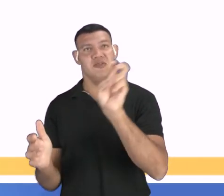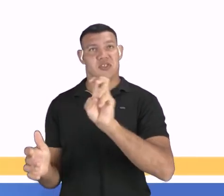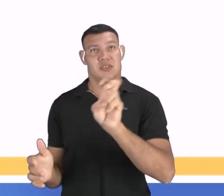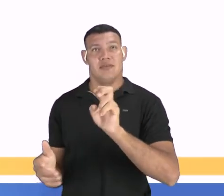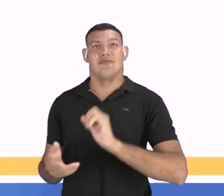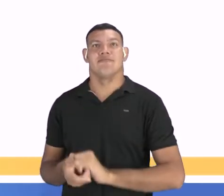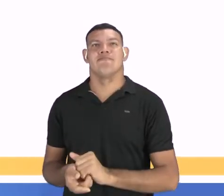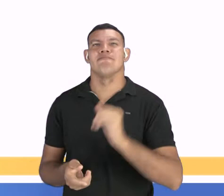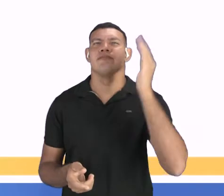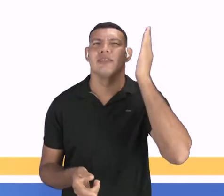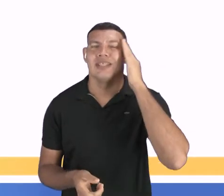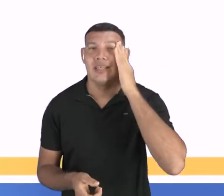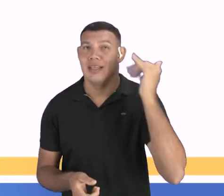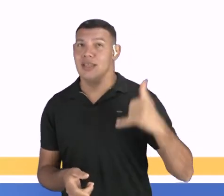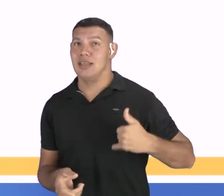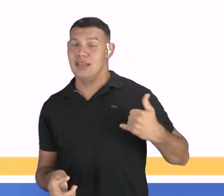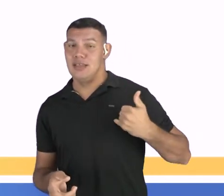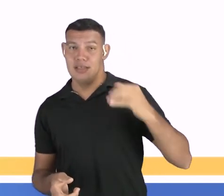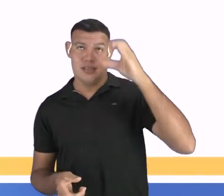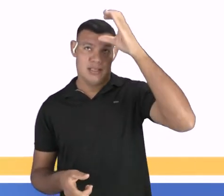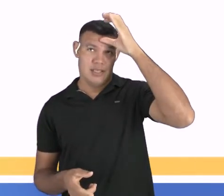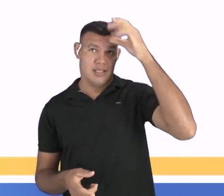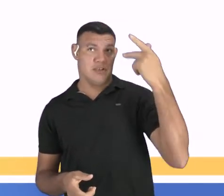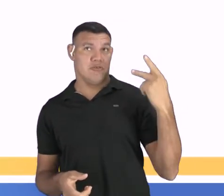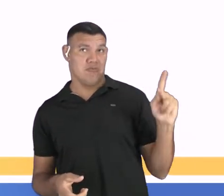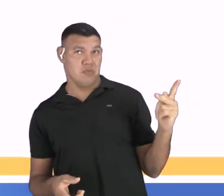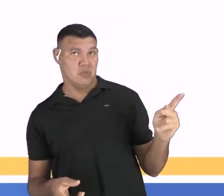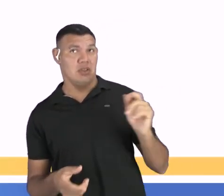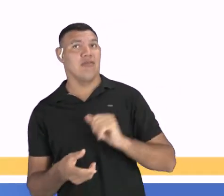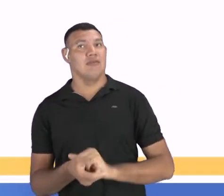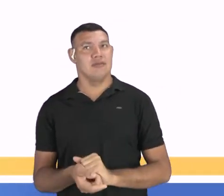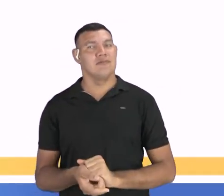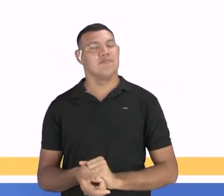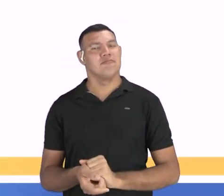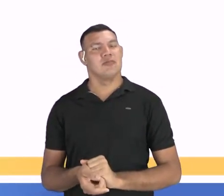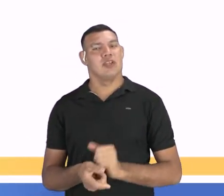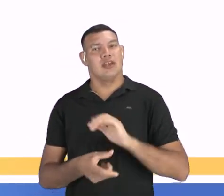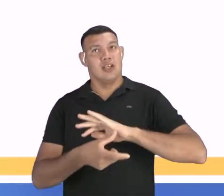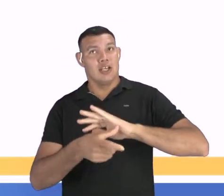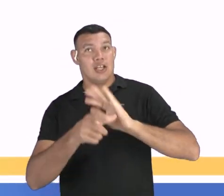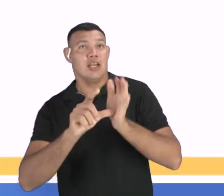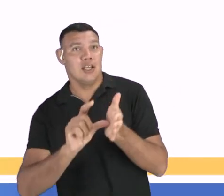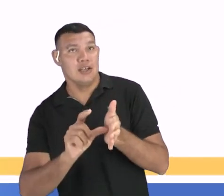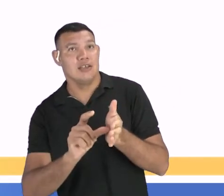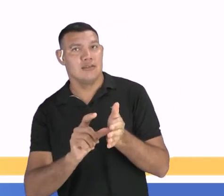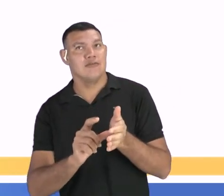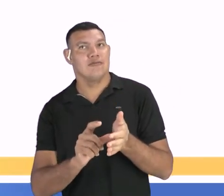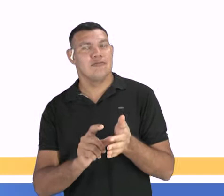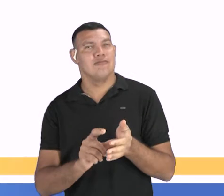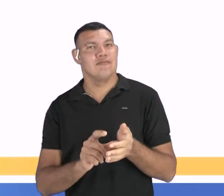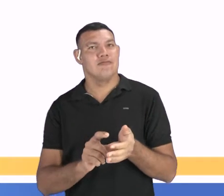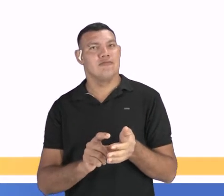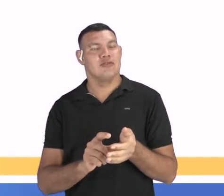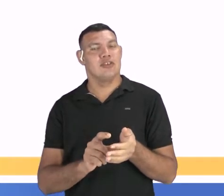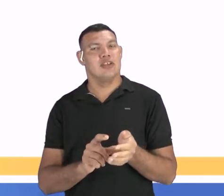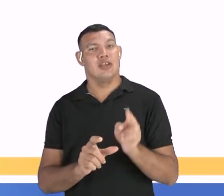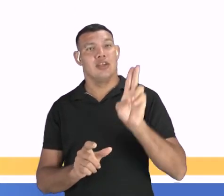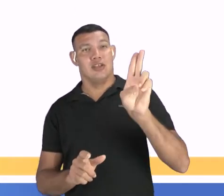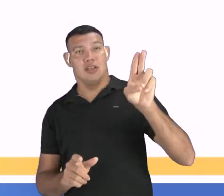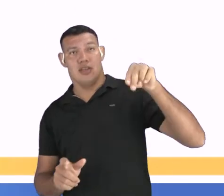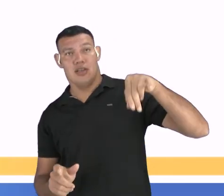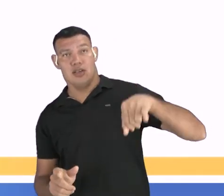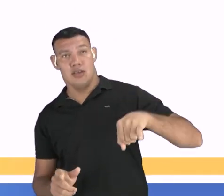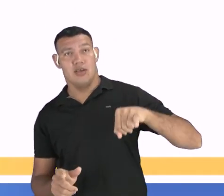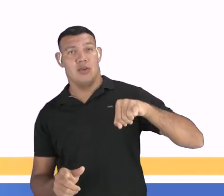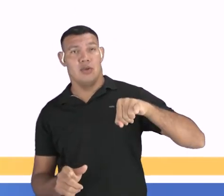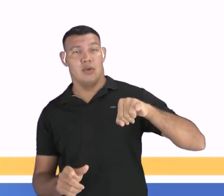vem antes, né, em uma unidade, um múltiplo de 7. Então, para determinarmos essa idade, vamos observar aí